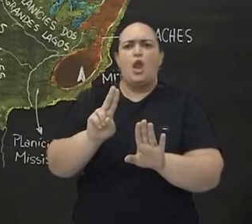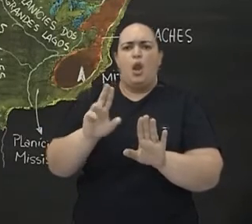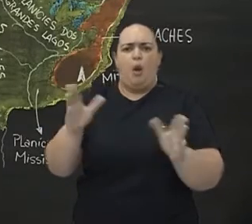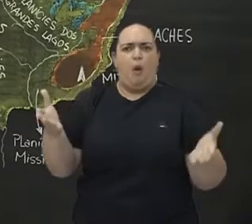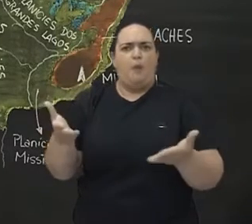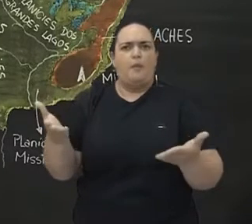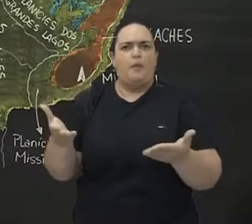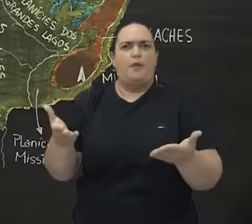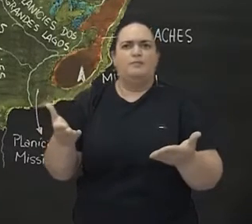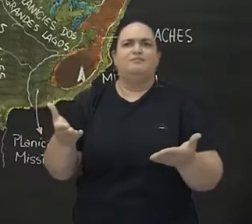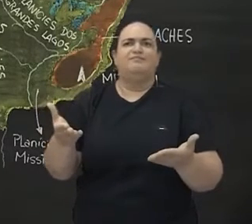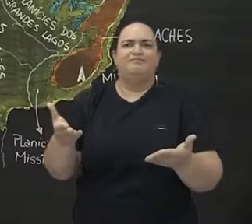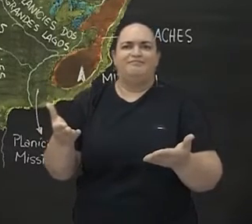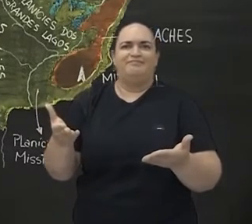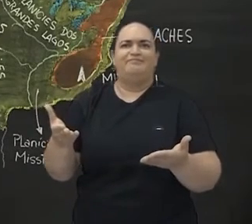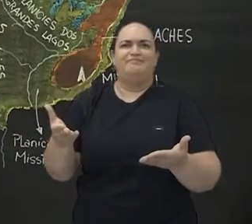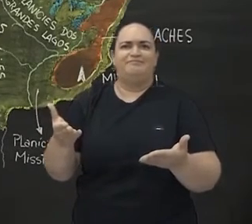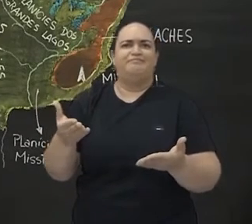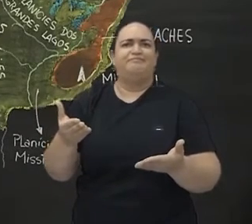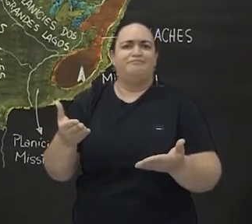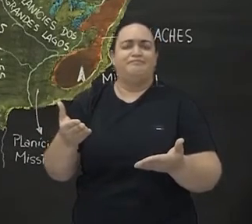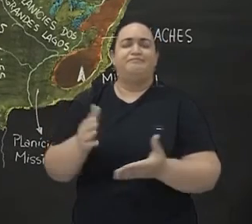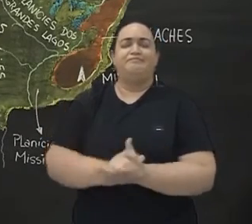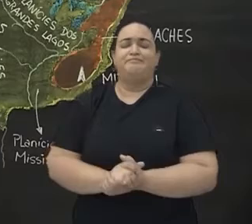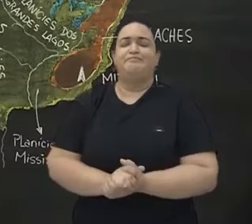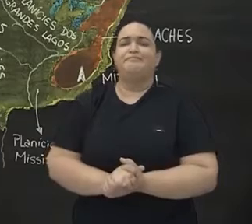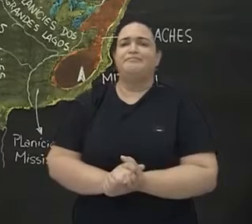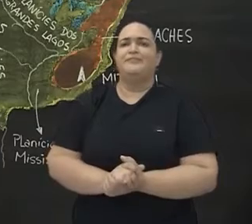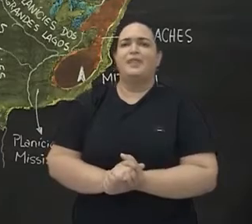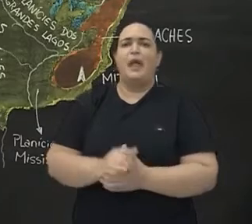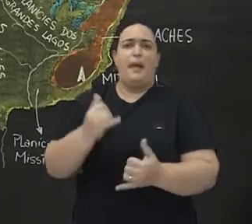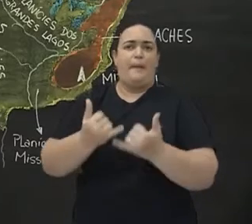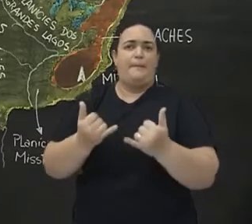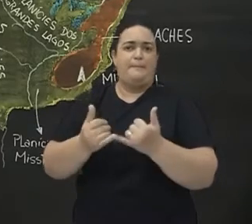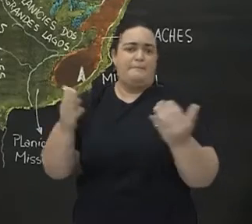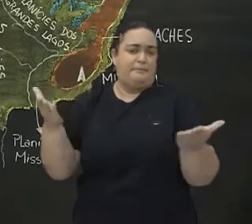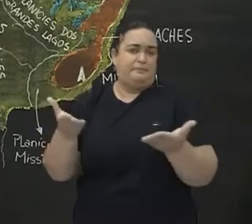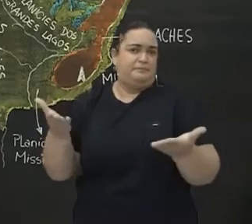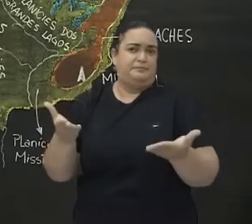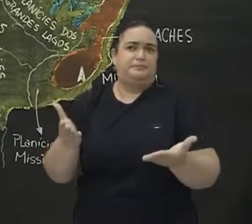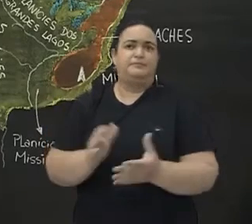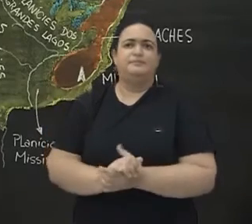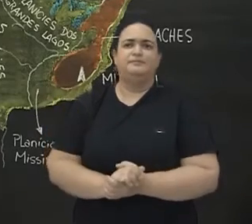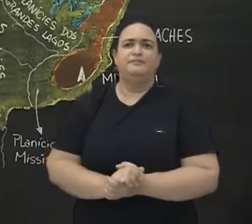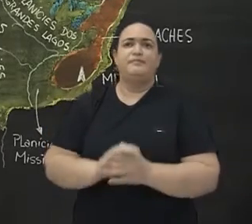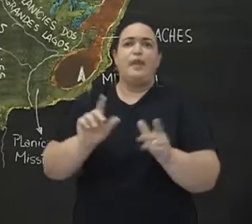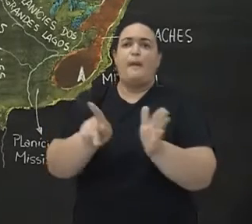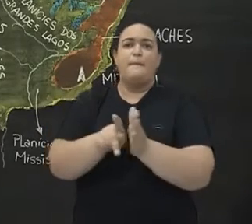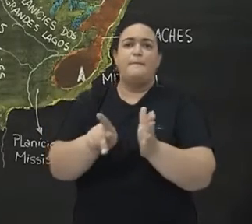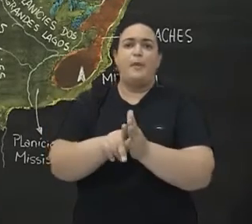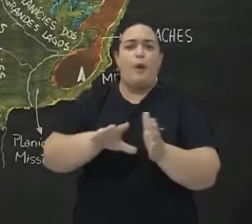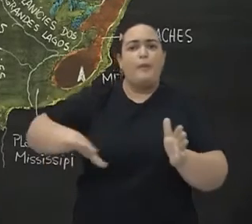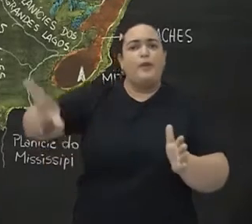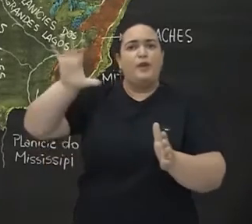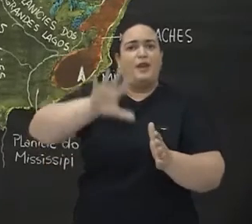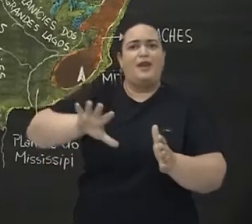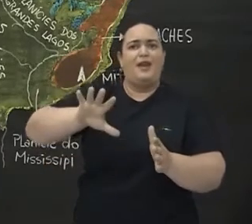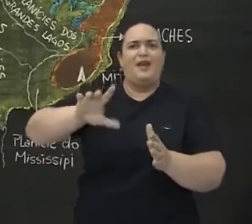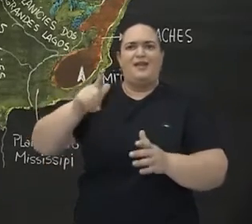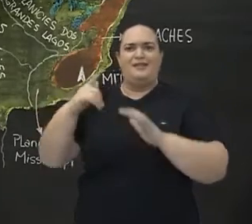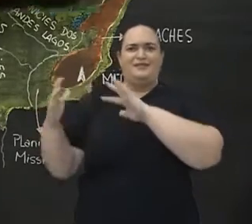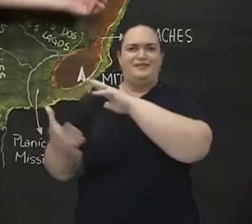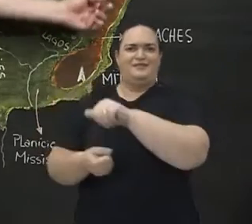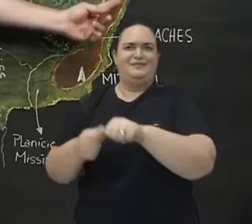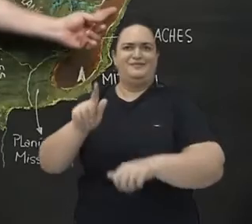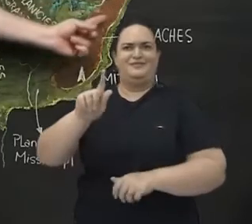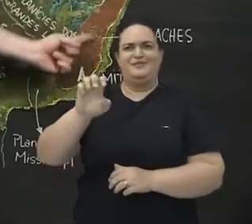Nossa, Silvestre, 50 milhões de anos atrás é moderno? Sim, na geologia é recente. Porque se a gente levar em consideração do